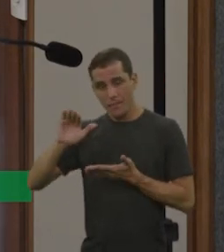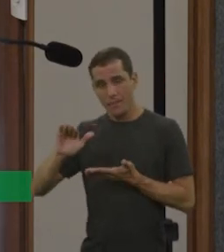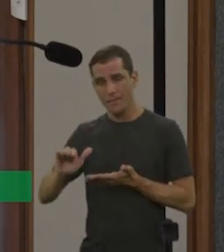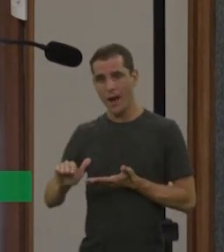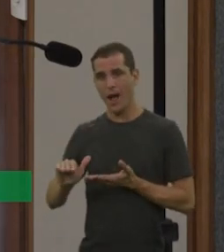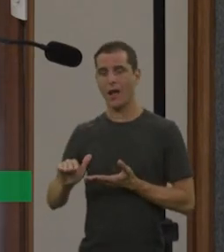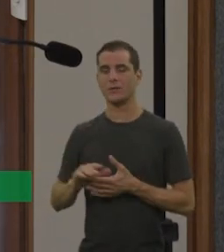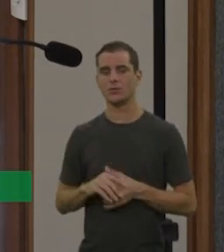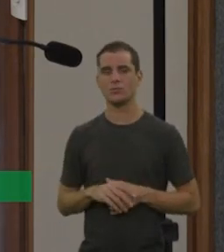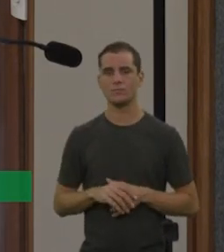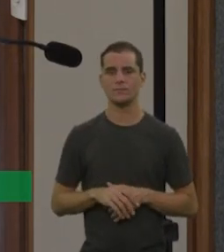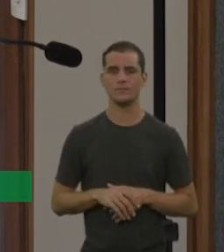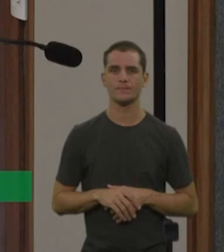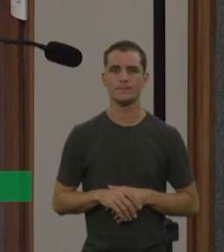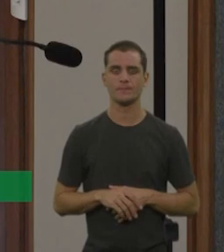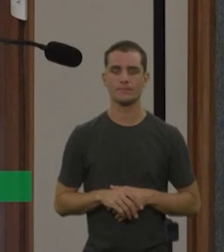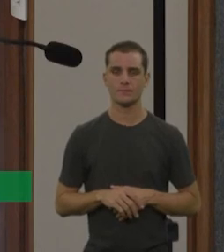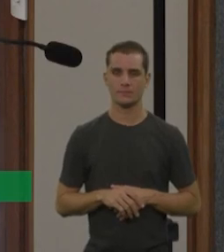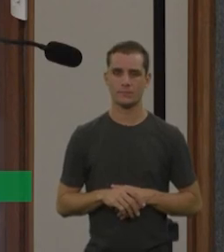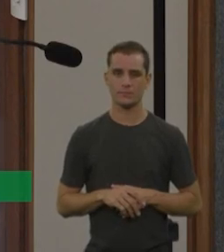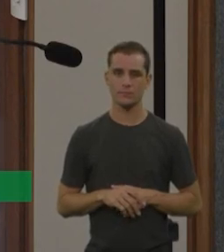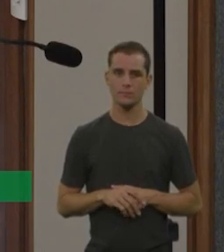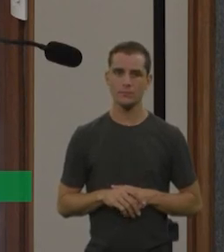Então, será que eu...